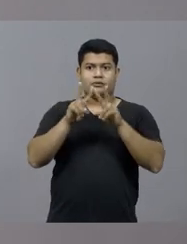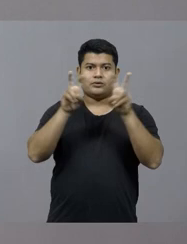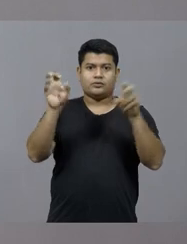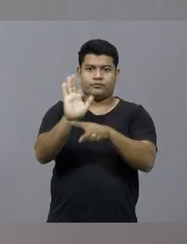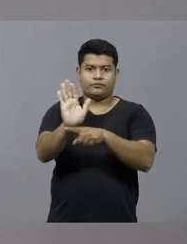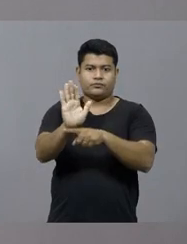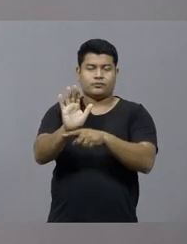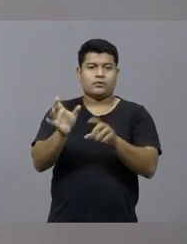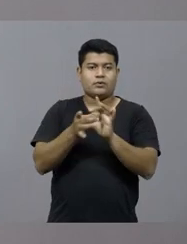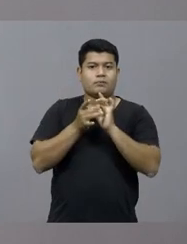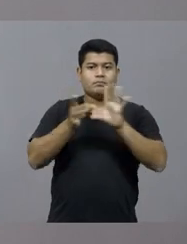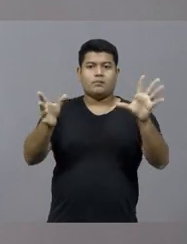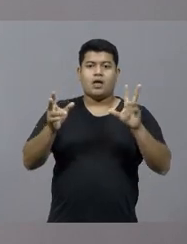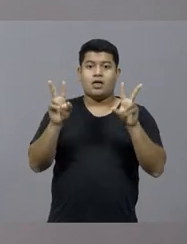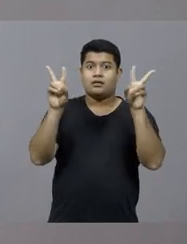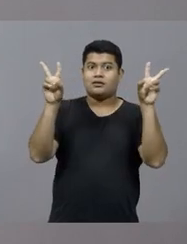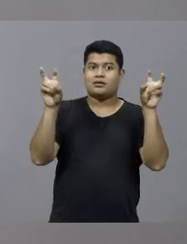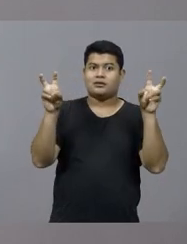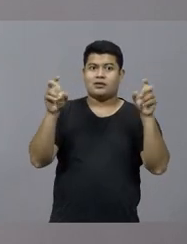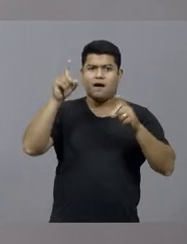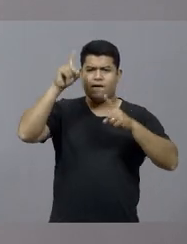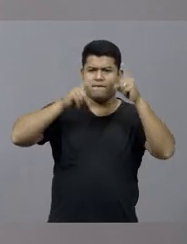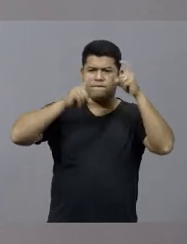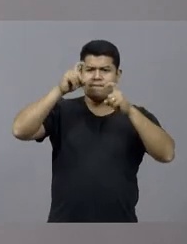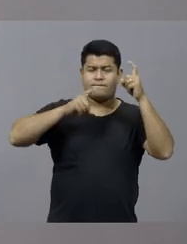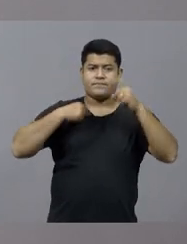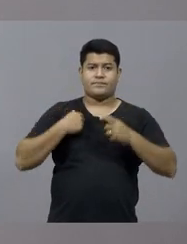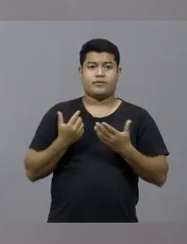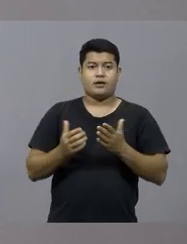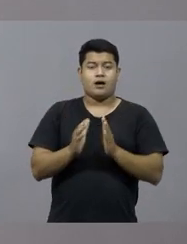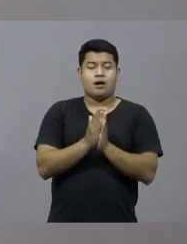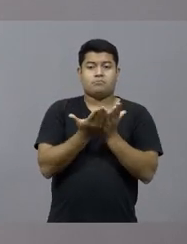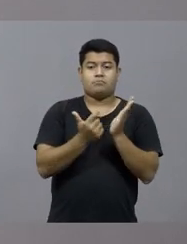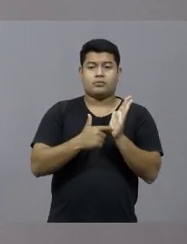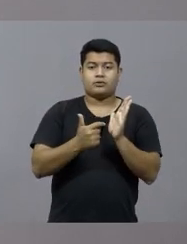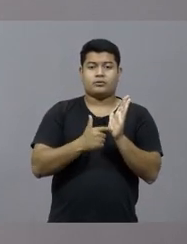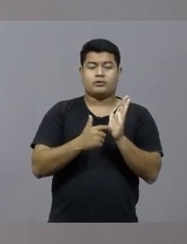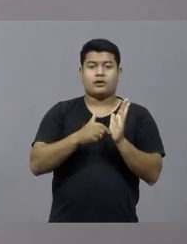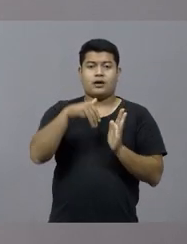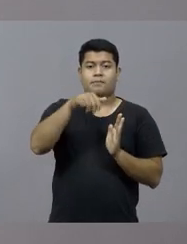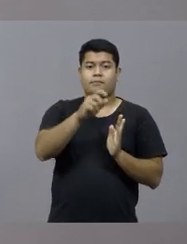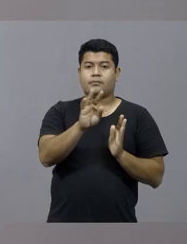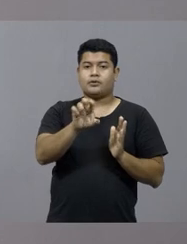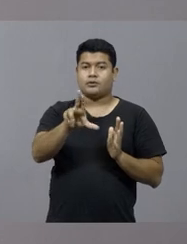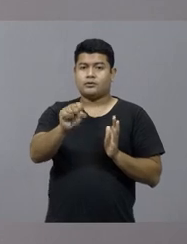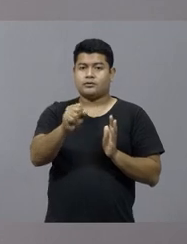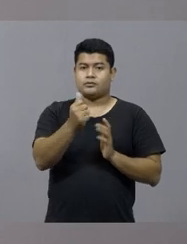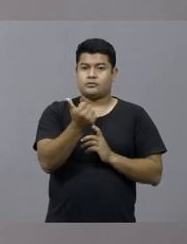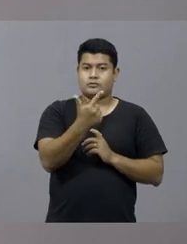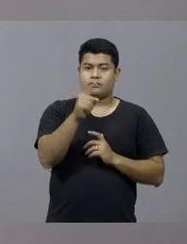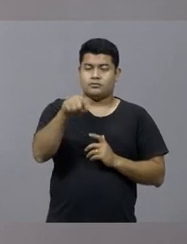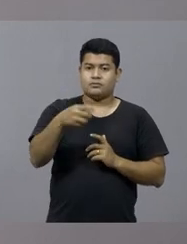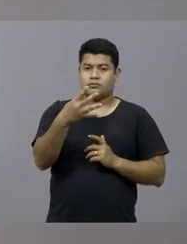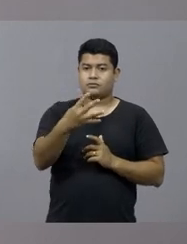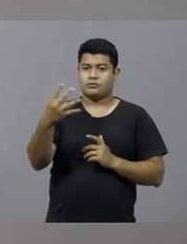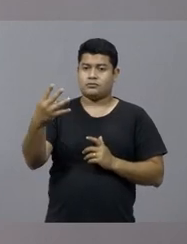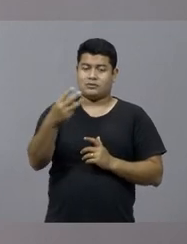expressão. O Evangelho de Mateus, no capítulo 12, 34, diz que o homem fala aquilo do que o seu coração está cheio. Então,